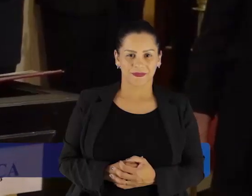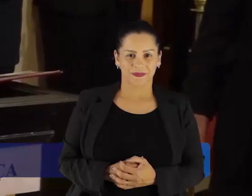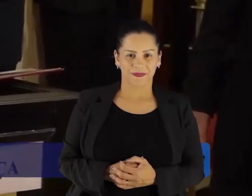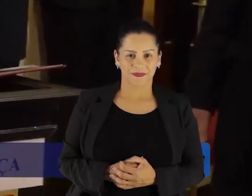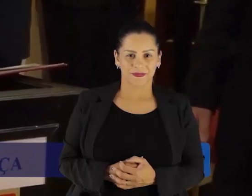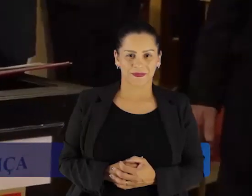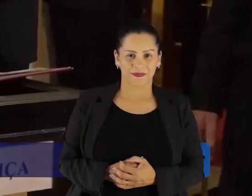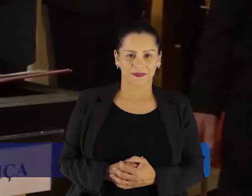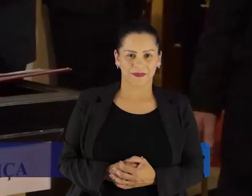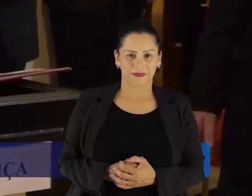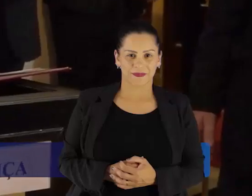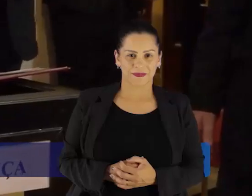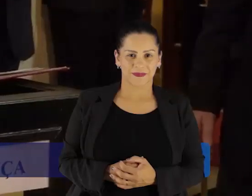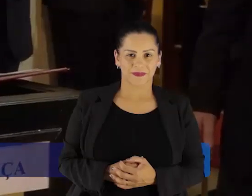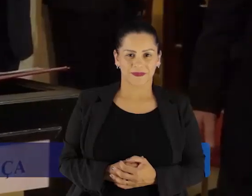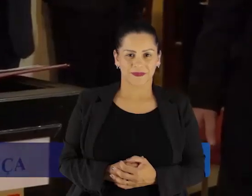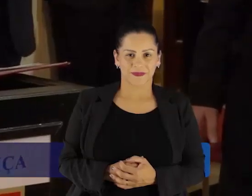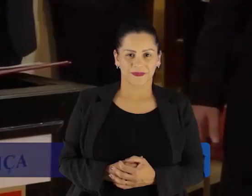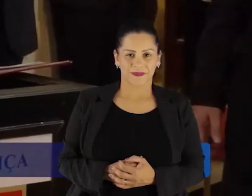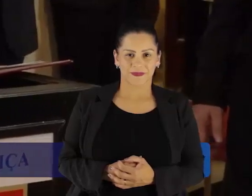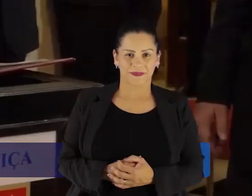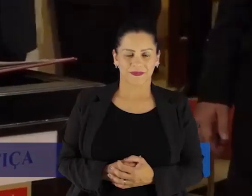E aí